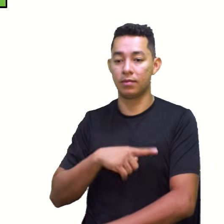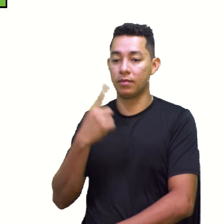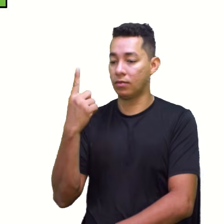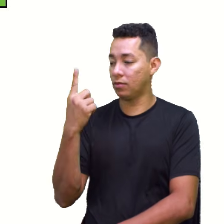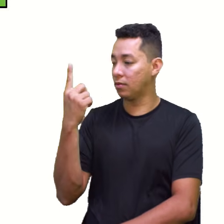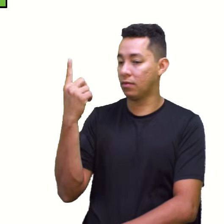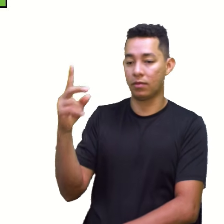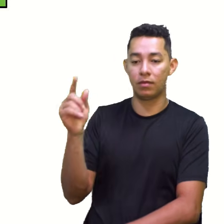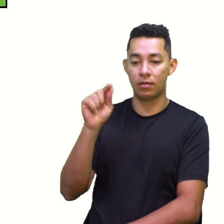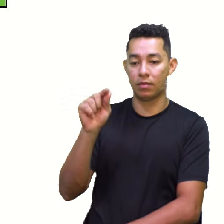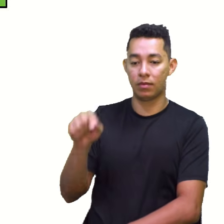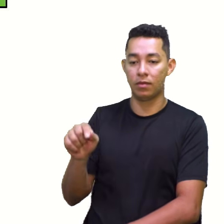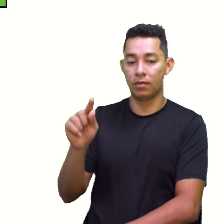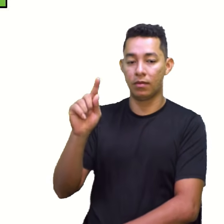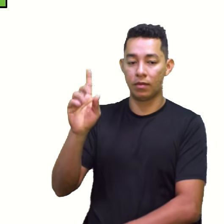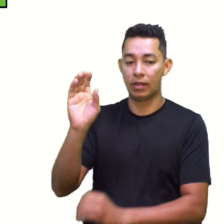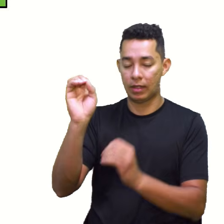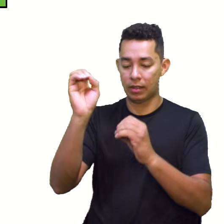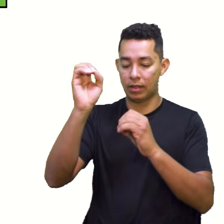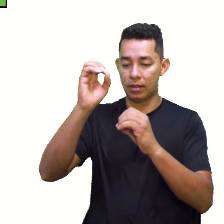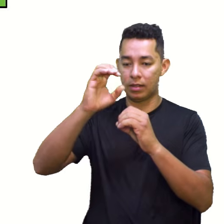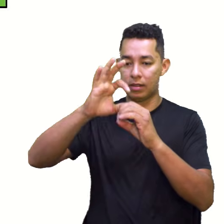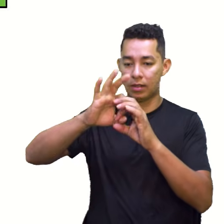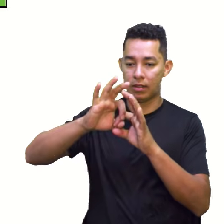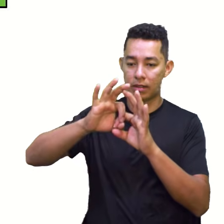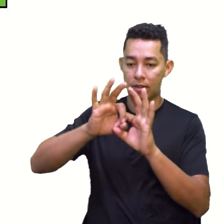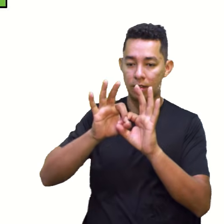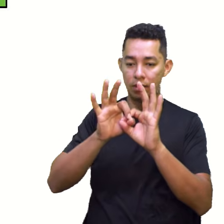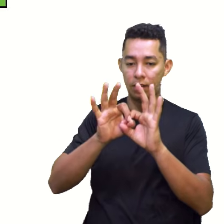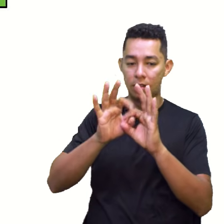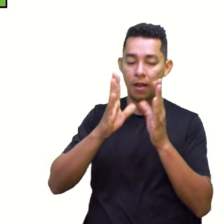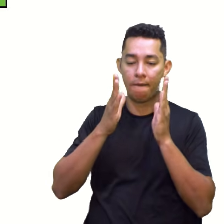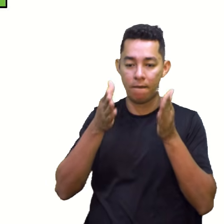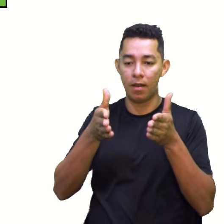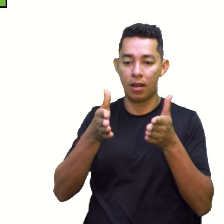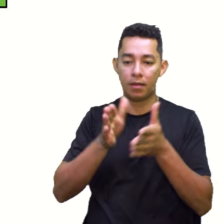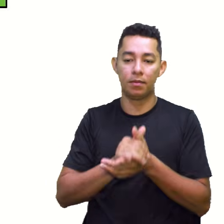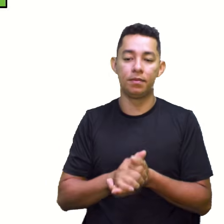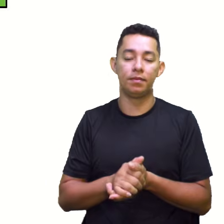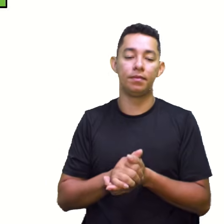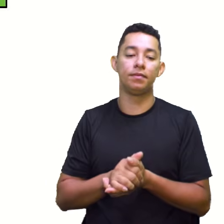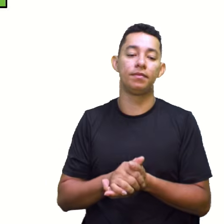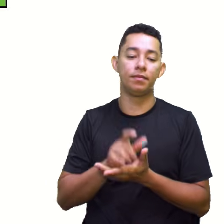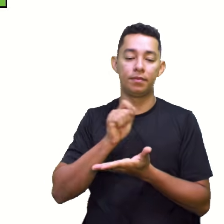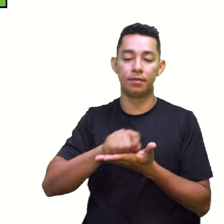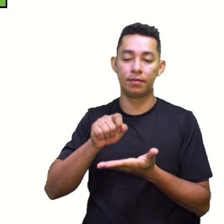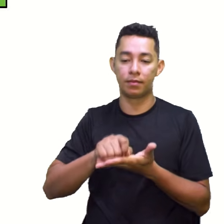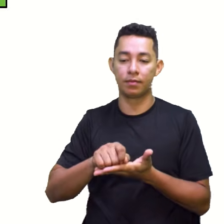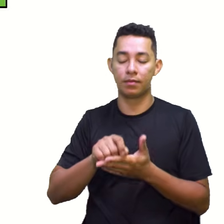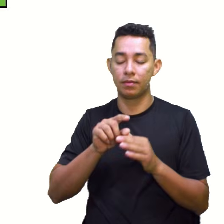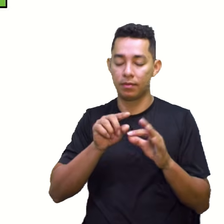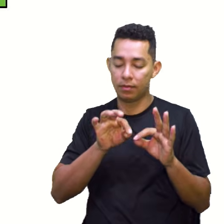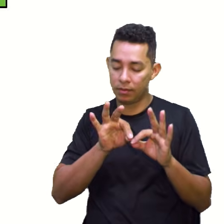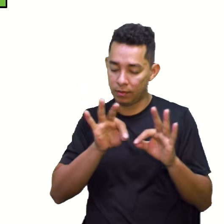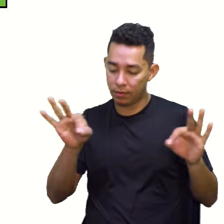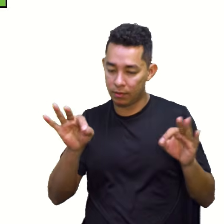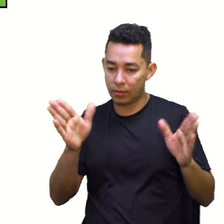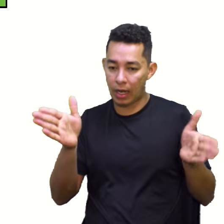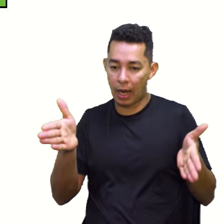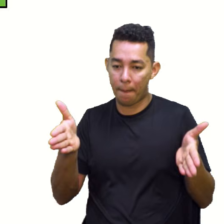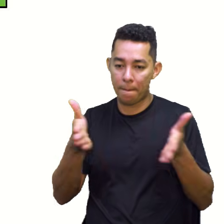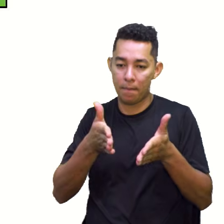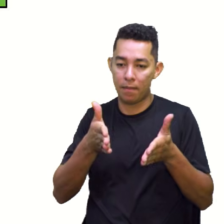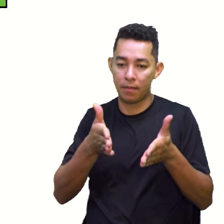em comum, ela é secante. Foca e anota. Distância menor do